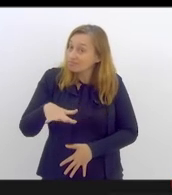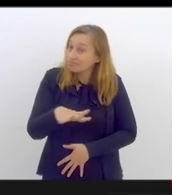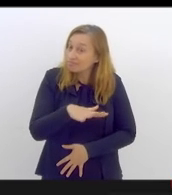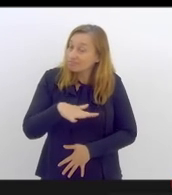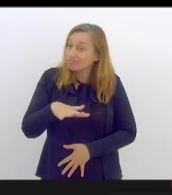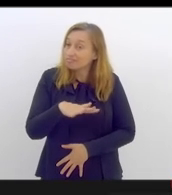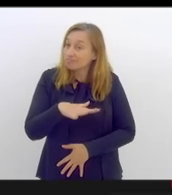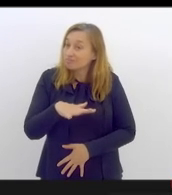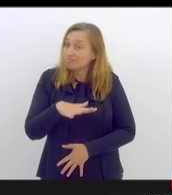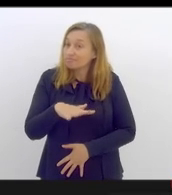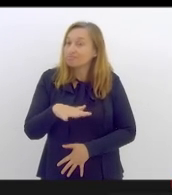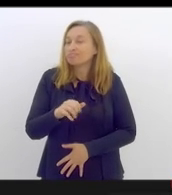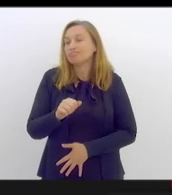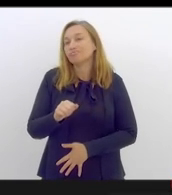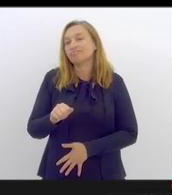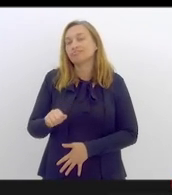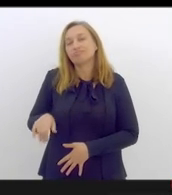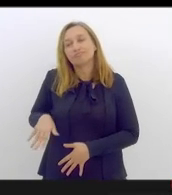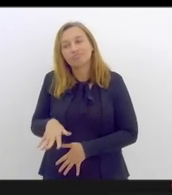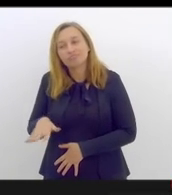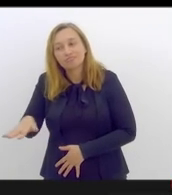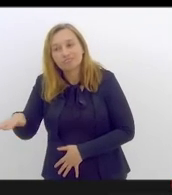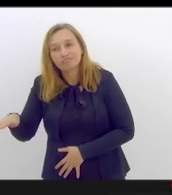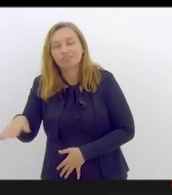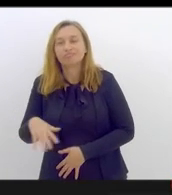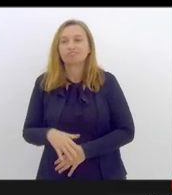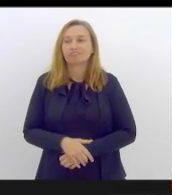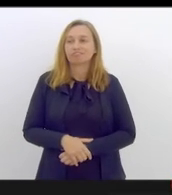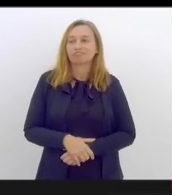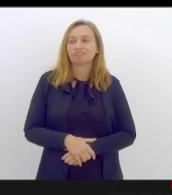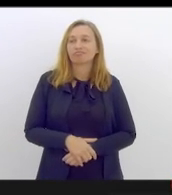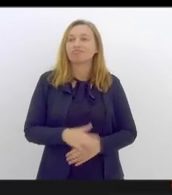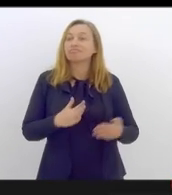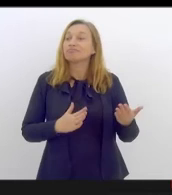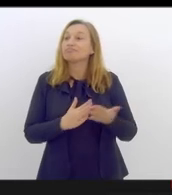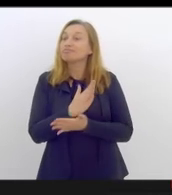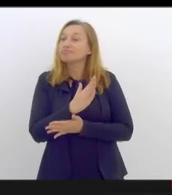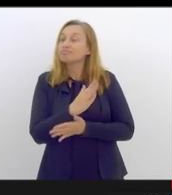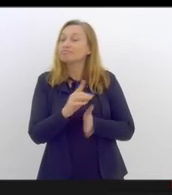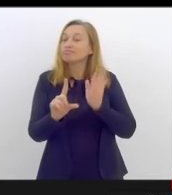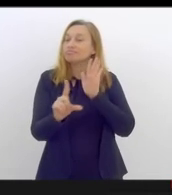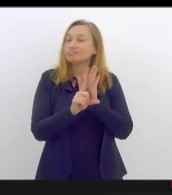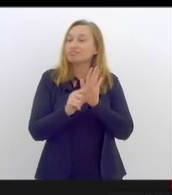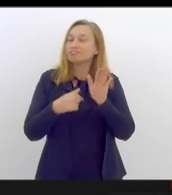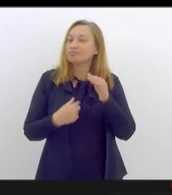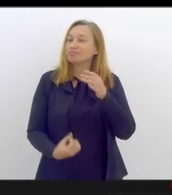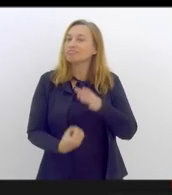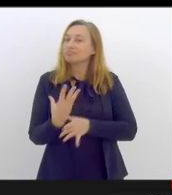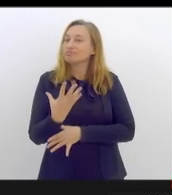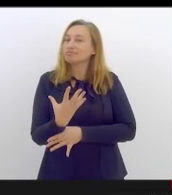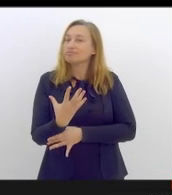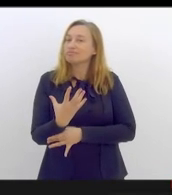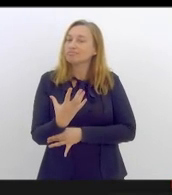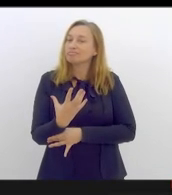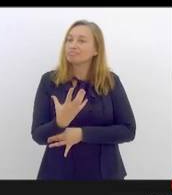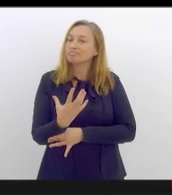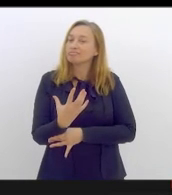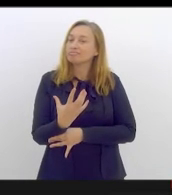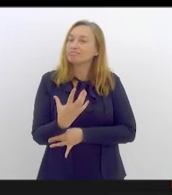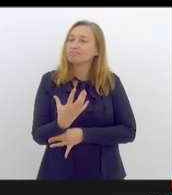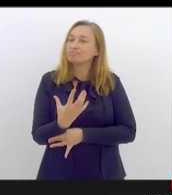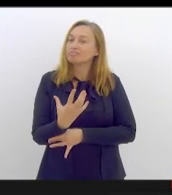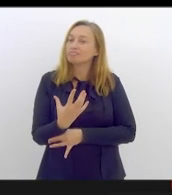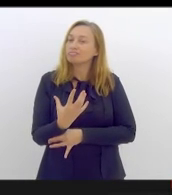das comunidade baixa renda as favelas que foi aprovada a Lei que eu criei estabelecendo